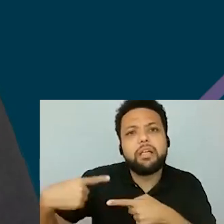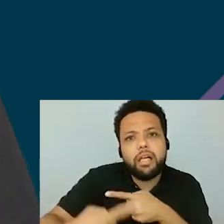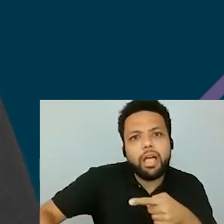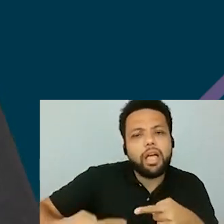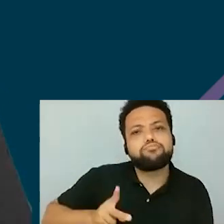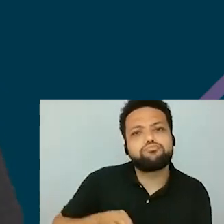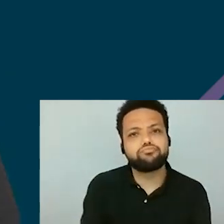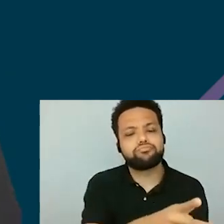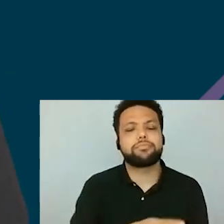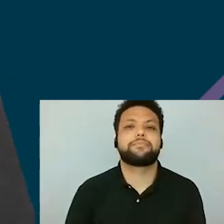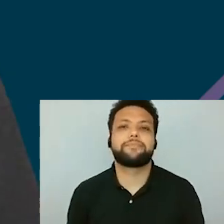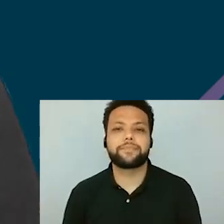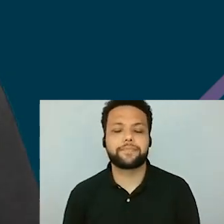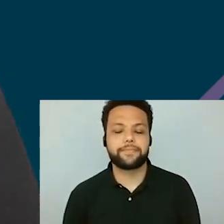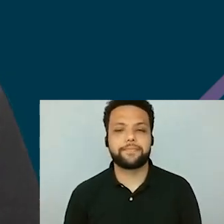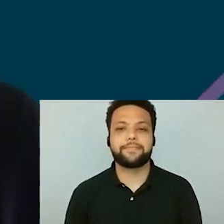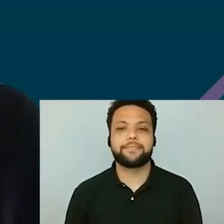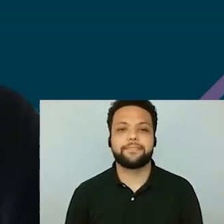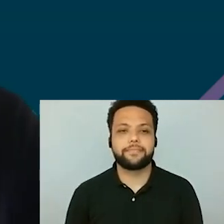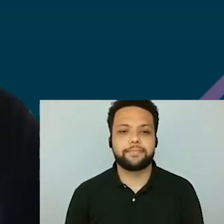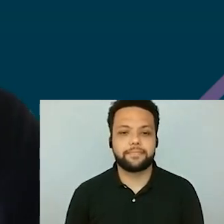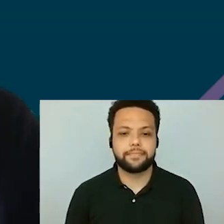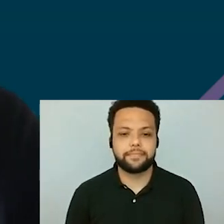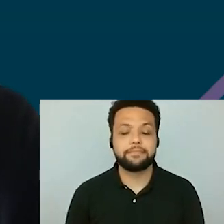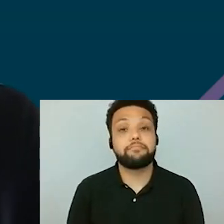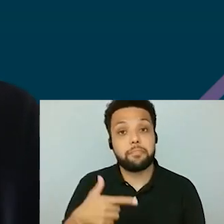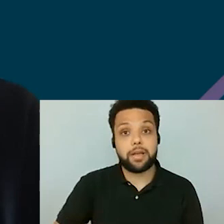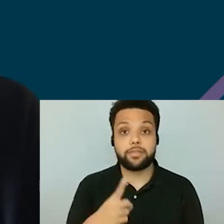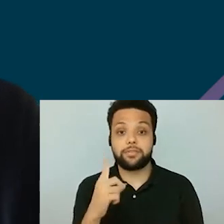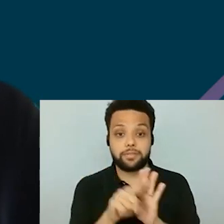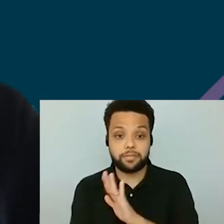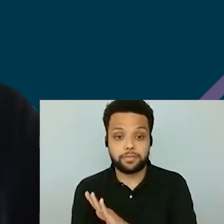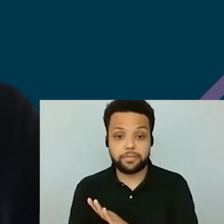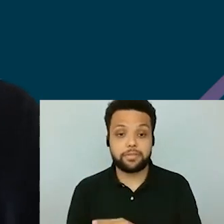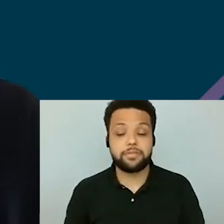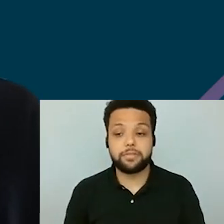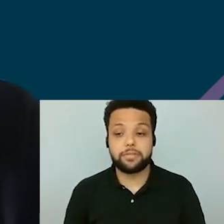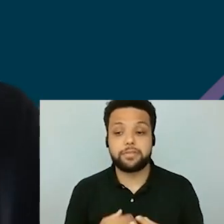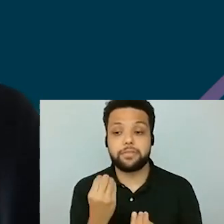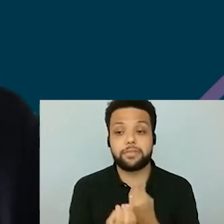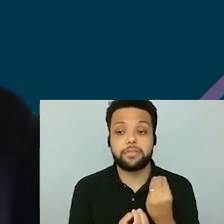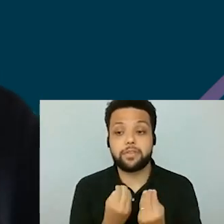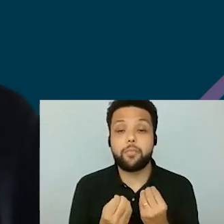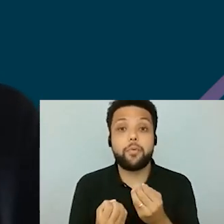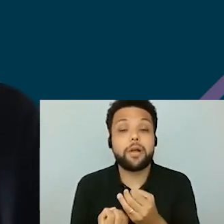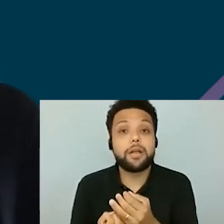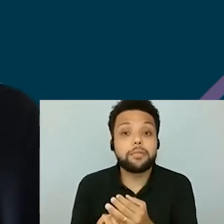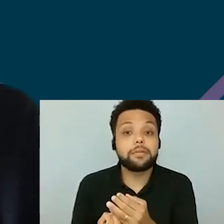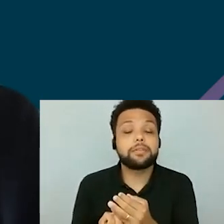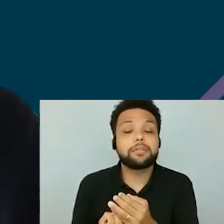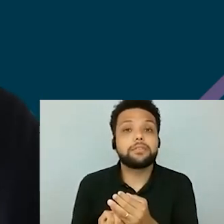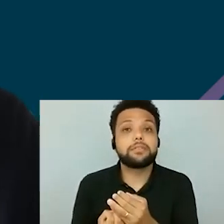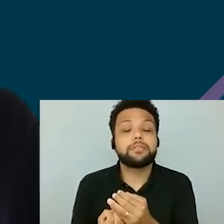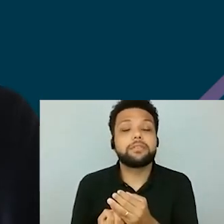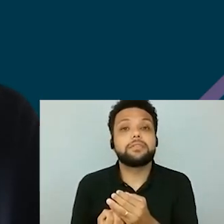contínua. E temos aqui ainda mais uma pergunta, que é: como foi a implantação do Build Security